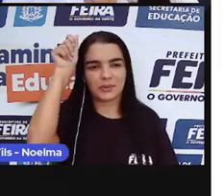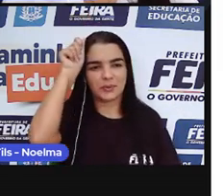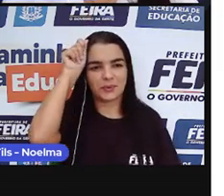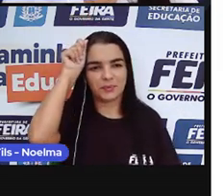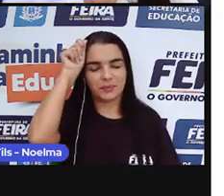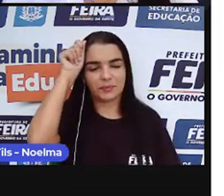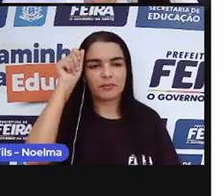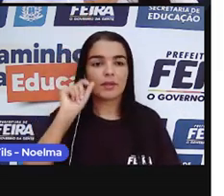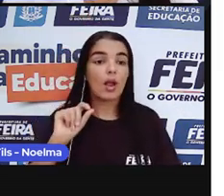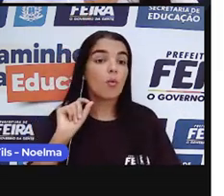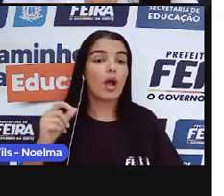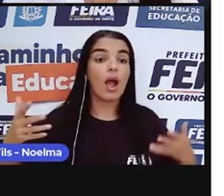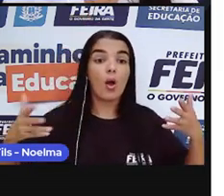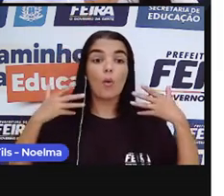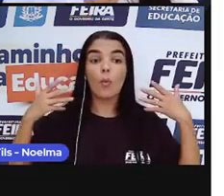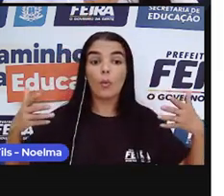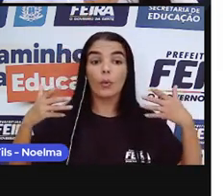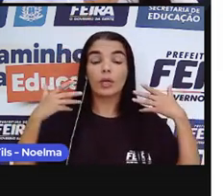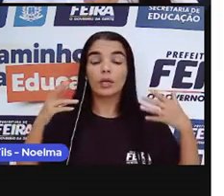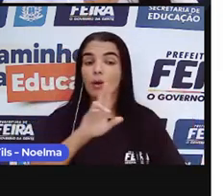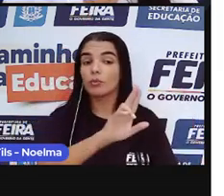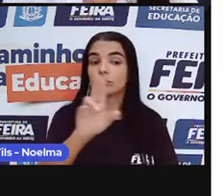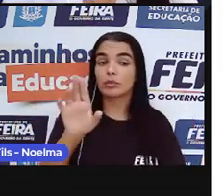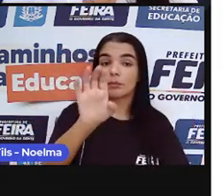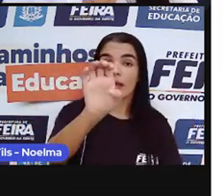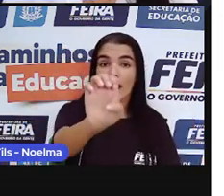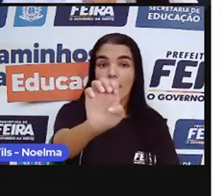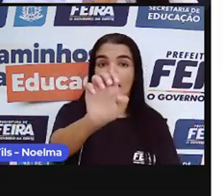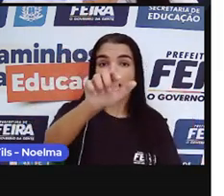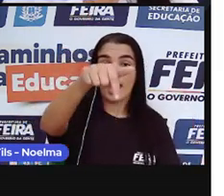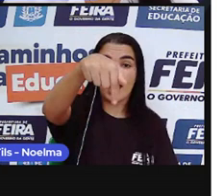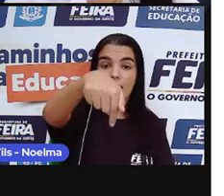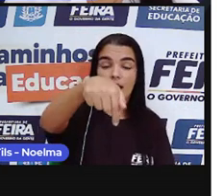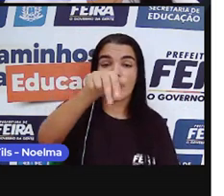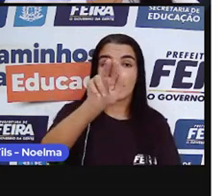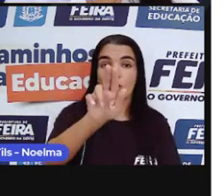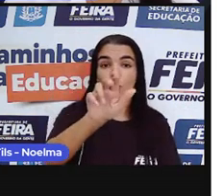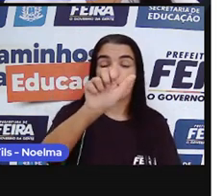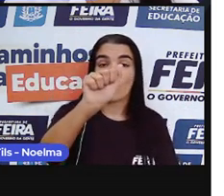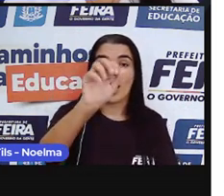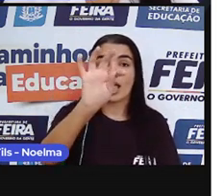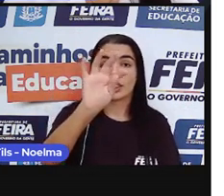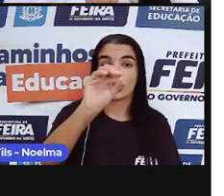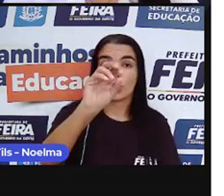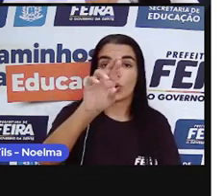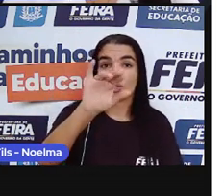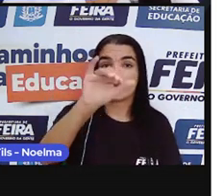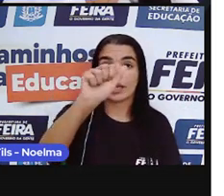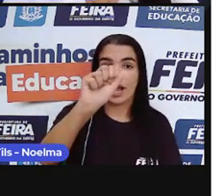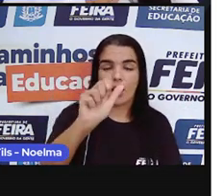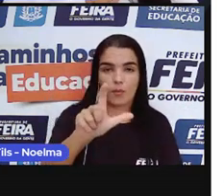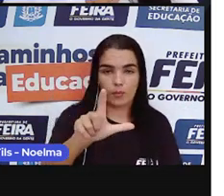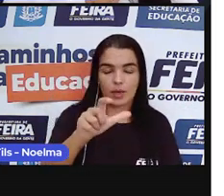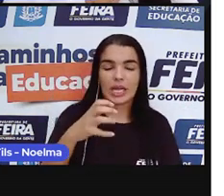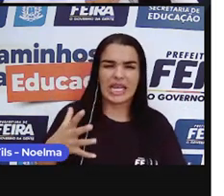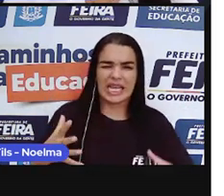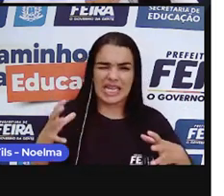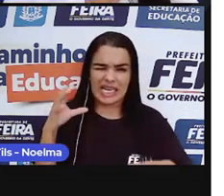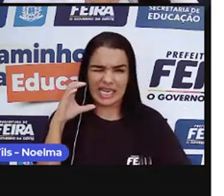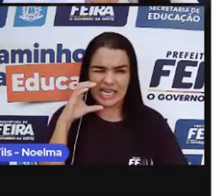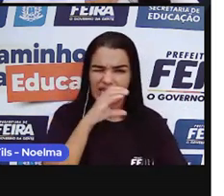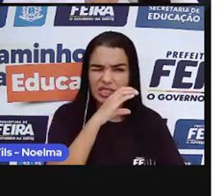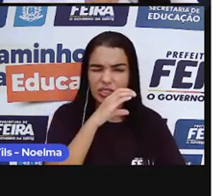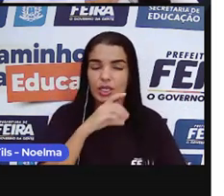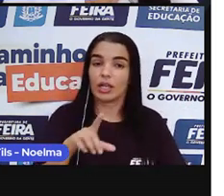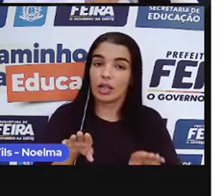O clima dessa região é equatorial, ou seja, é um clima quente e úmido. O solo é